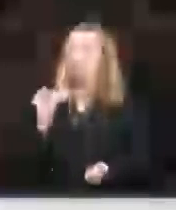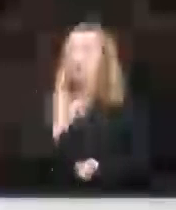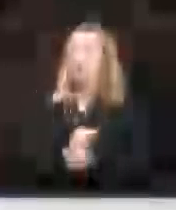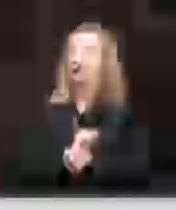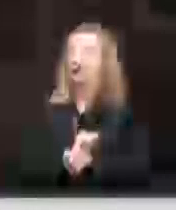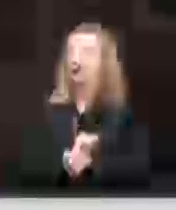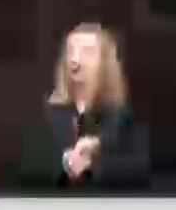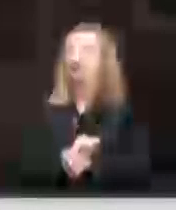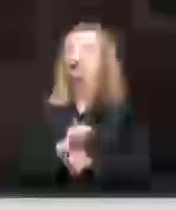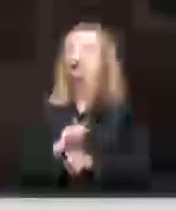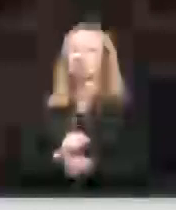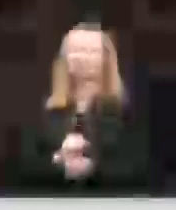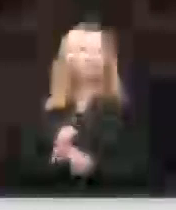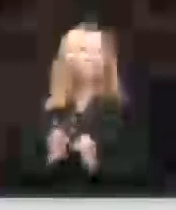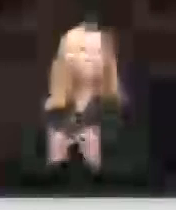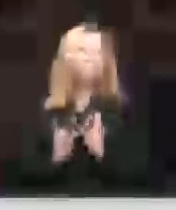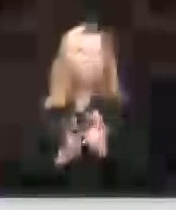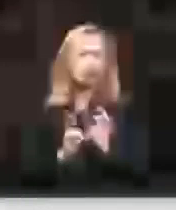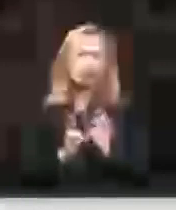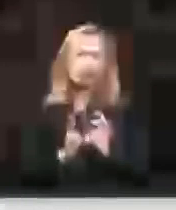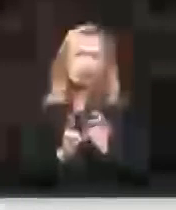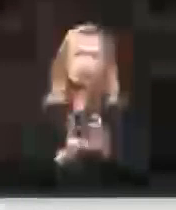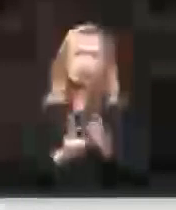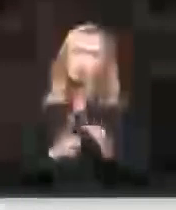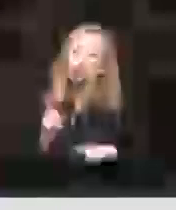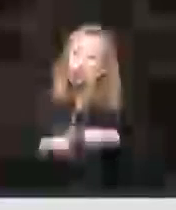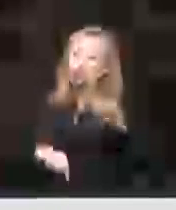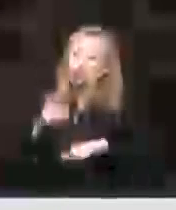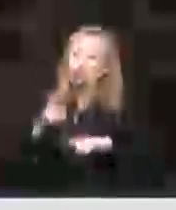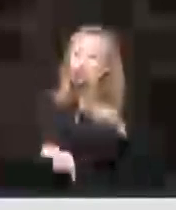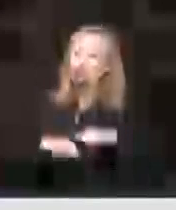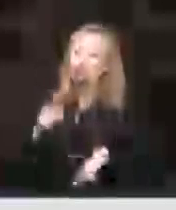e importando produtos